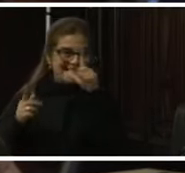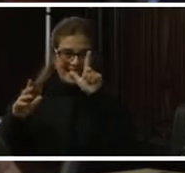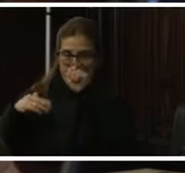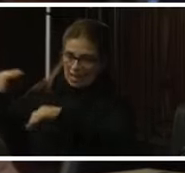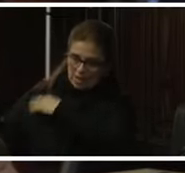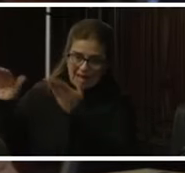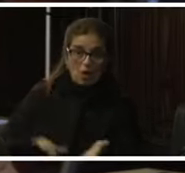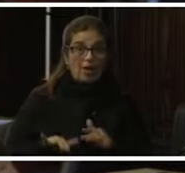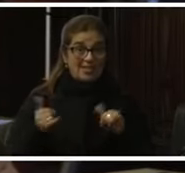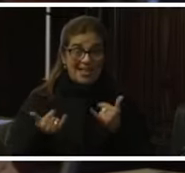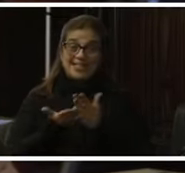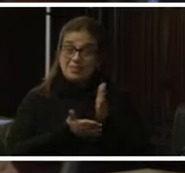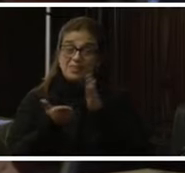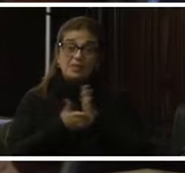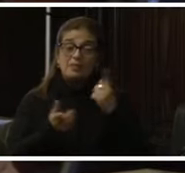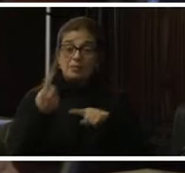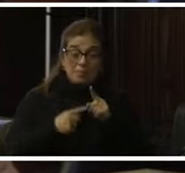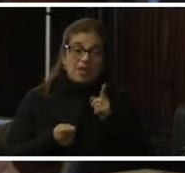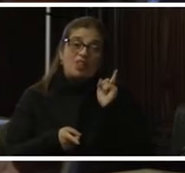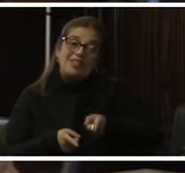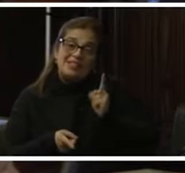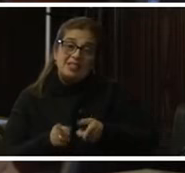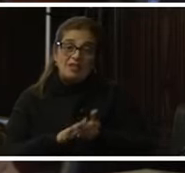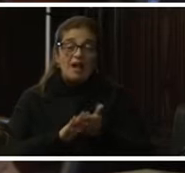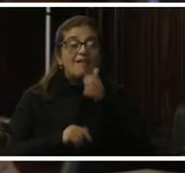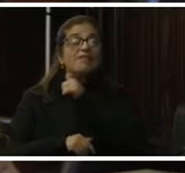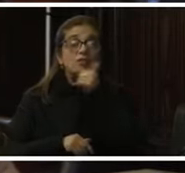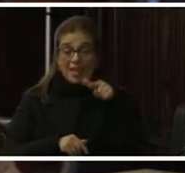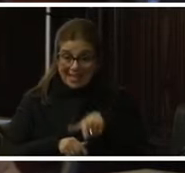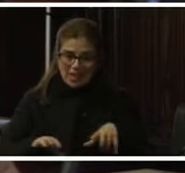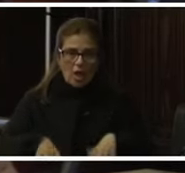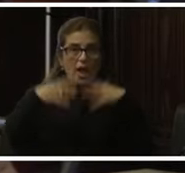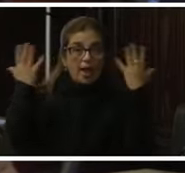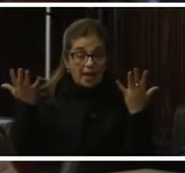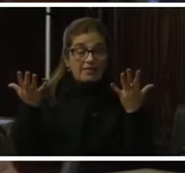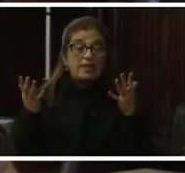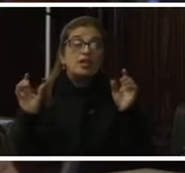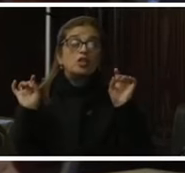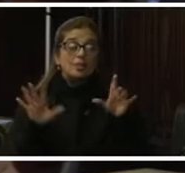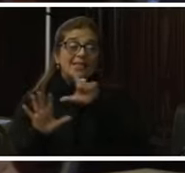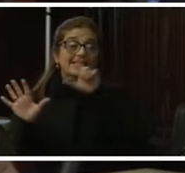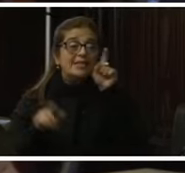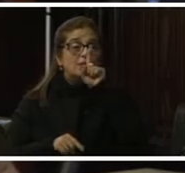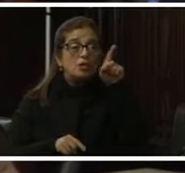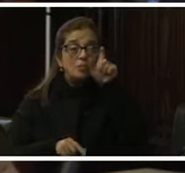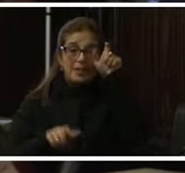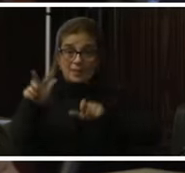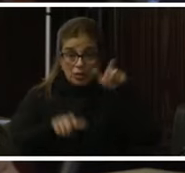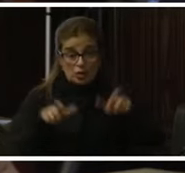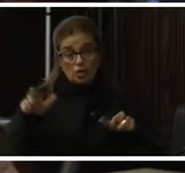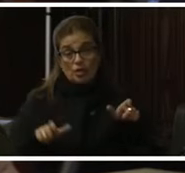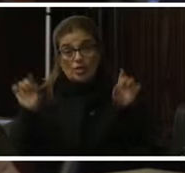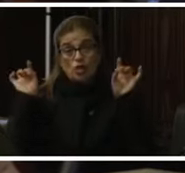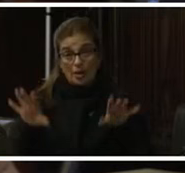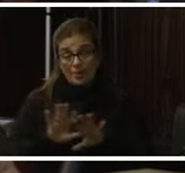essa população medida estrutural que poderá solucionar esta gravidade é de apenas 700 mil hectares enquanto a